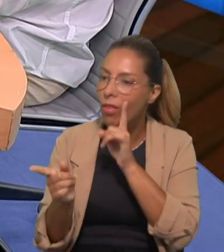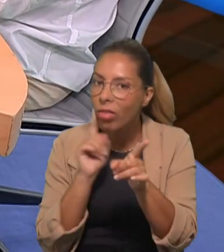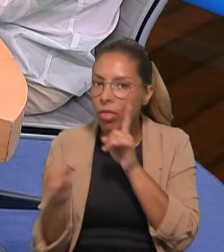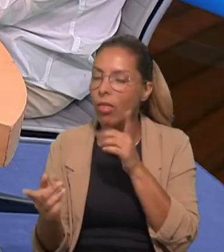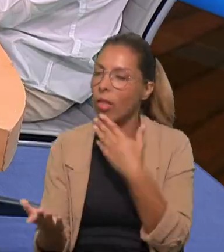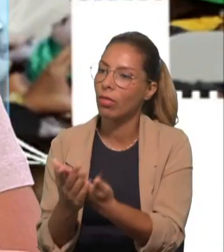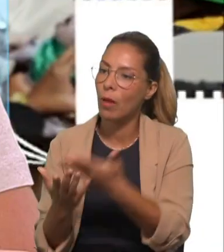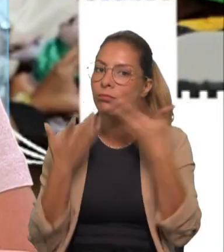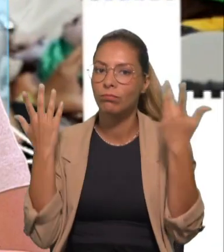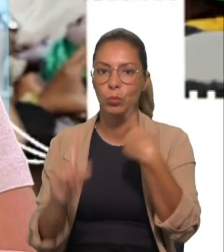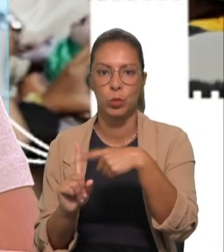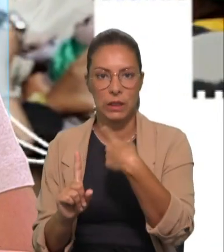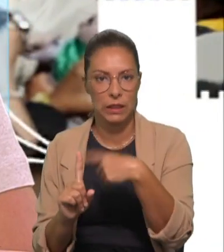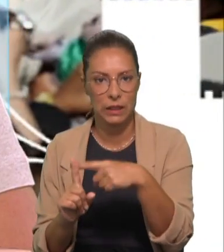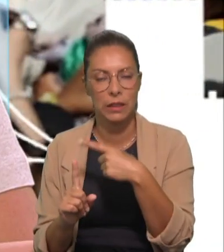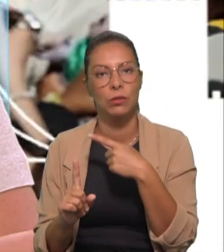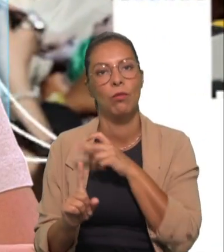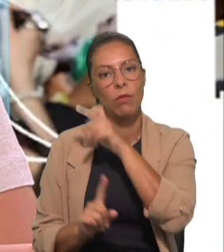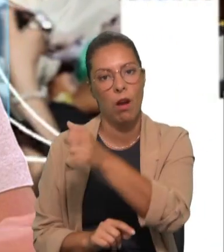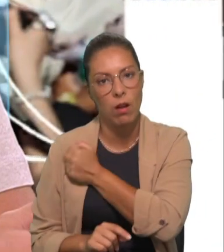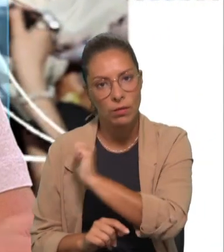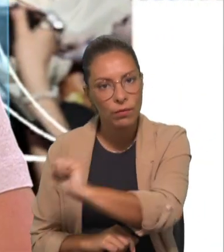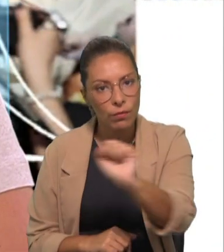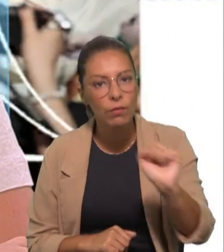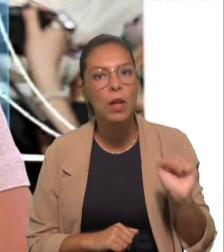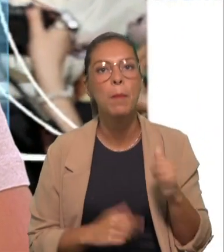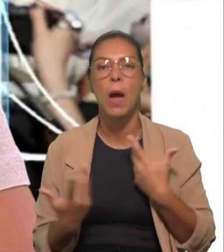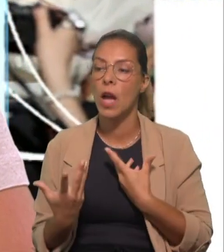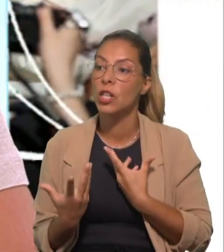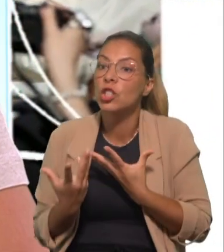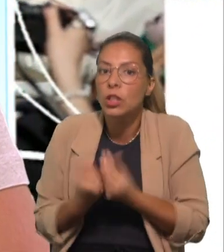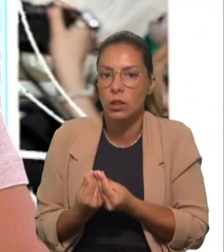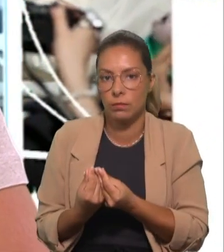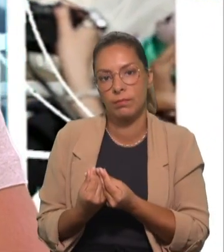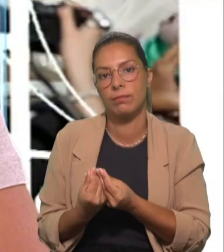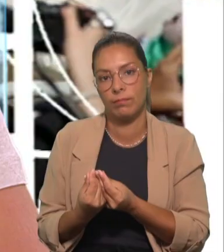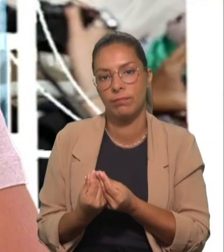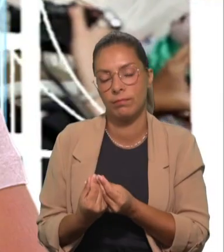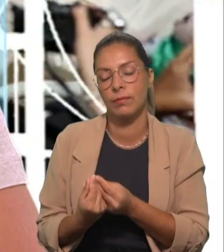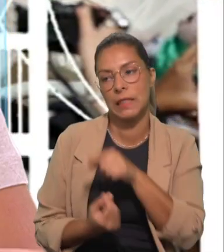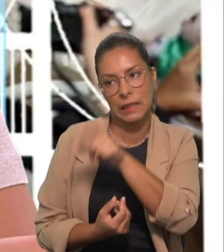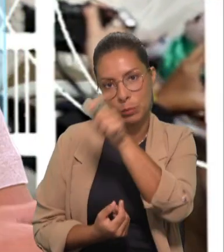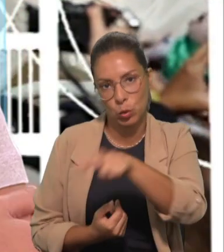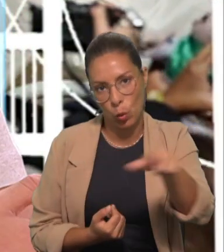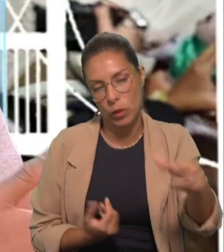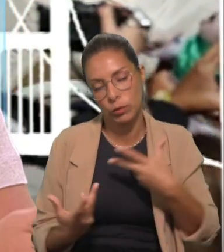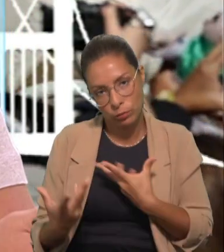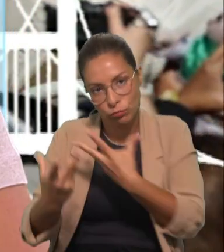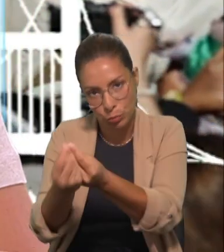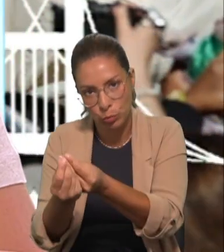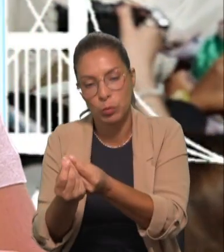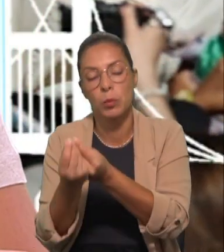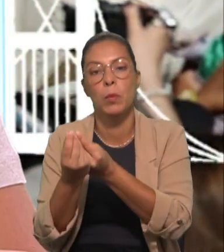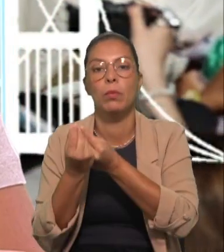preparamos, mas, no fundo, baseia-se em estar com essas pessoas. E, no fundo, é muitas vezes isso